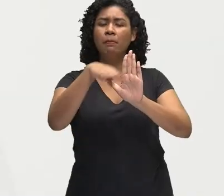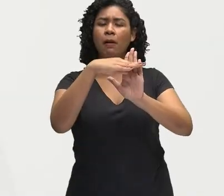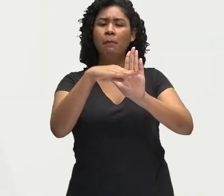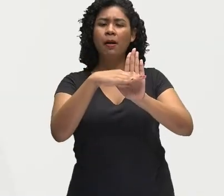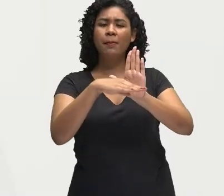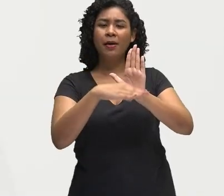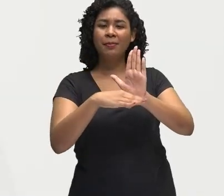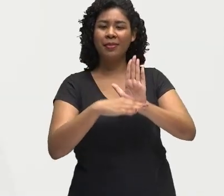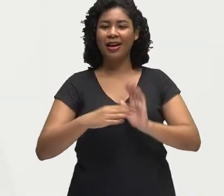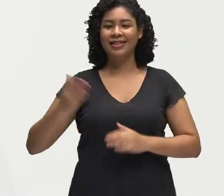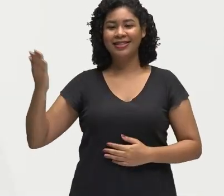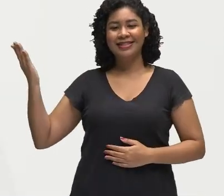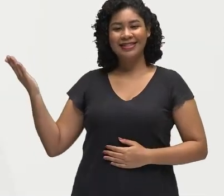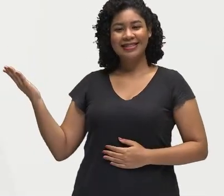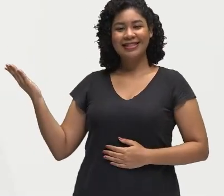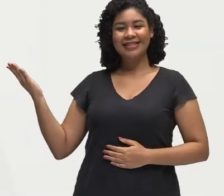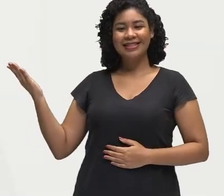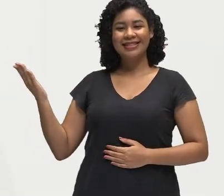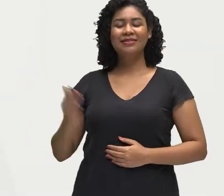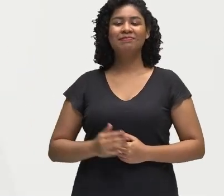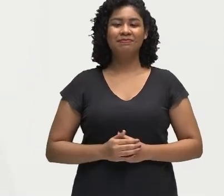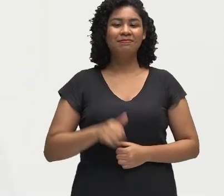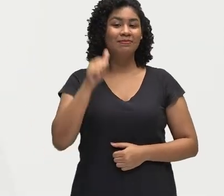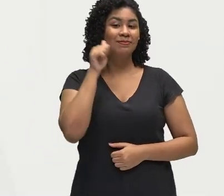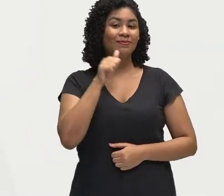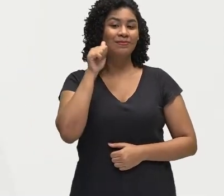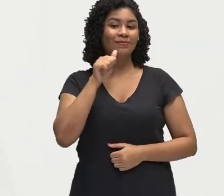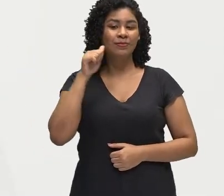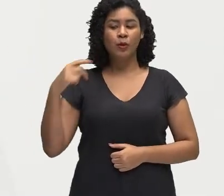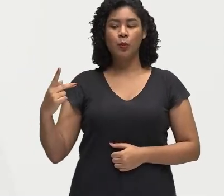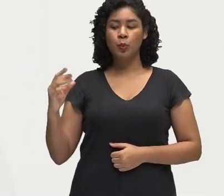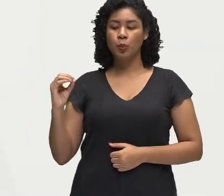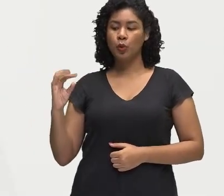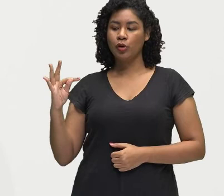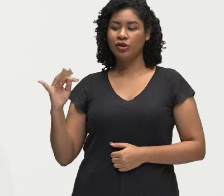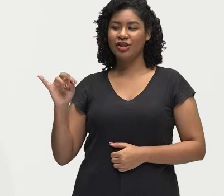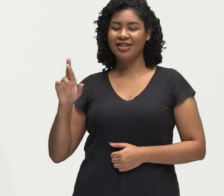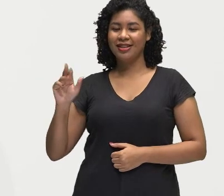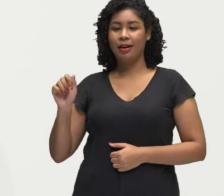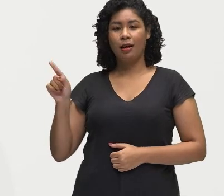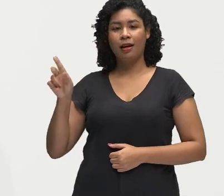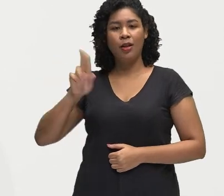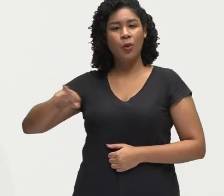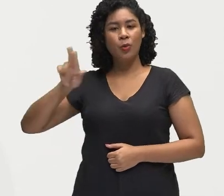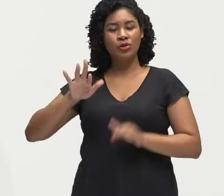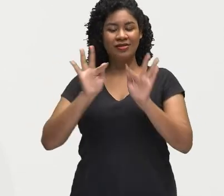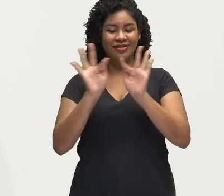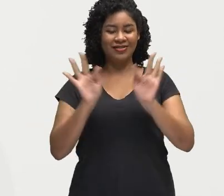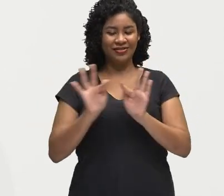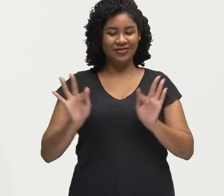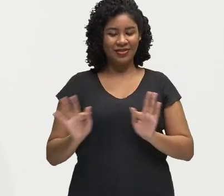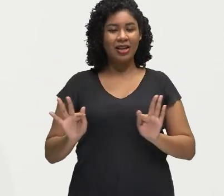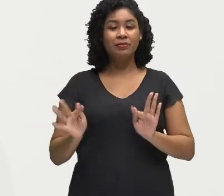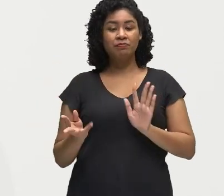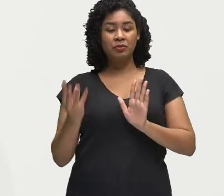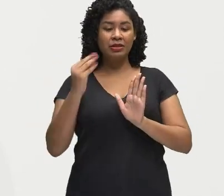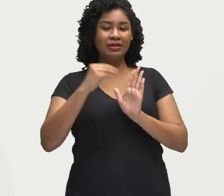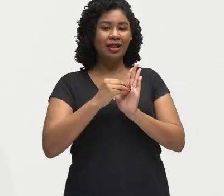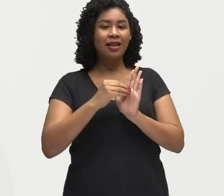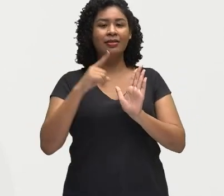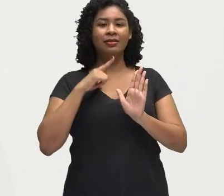né? Os quais a Potira, né, usou para falar sobre o seu final de semana. Então, aqui nós temos,